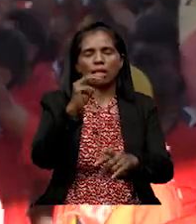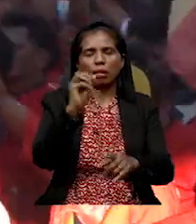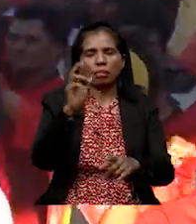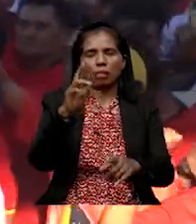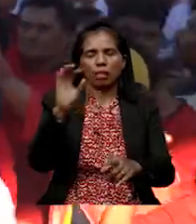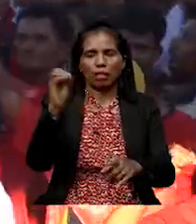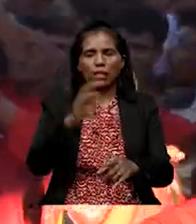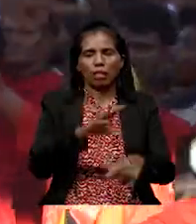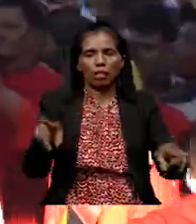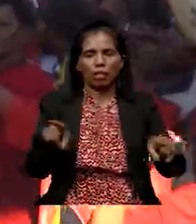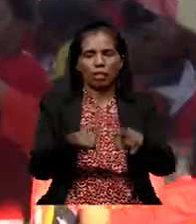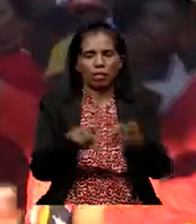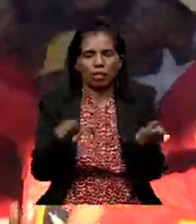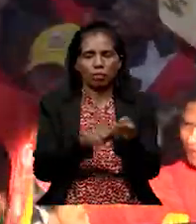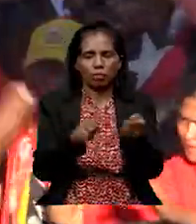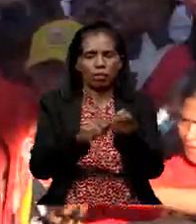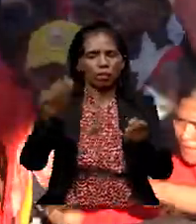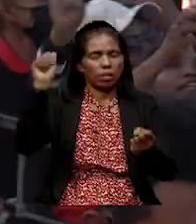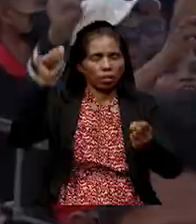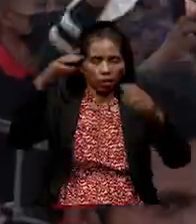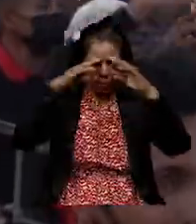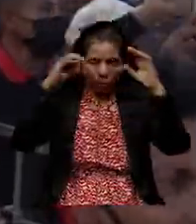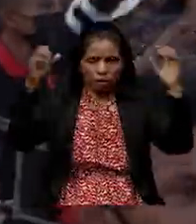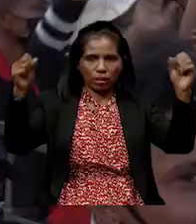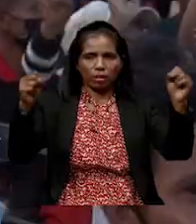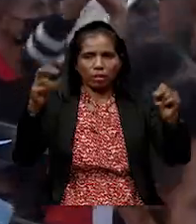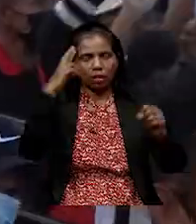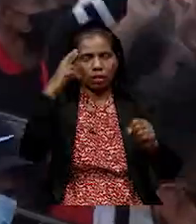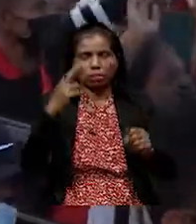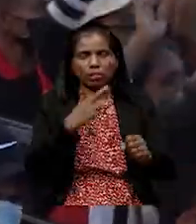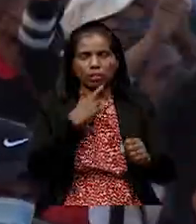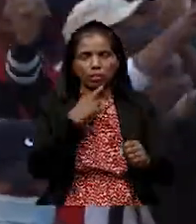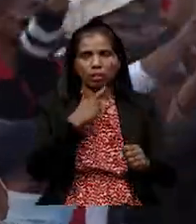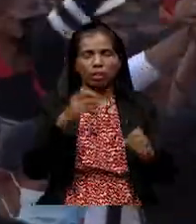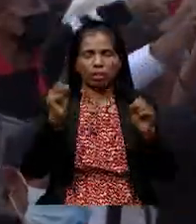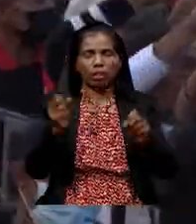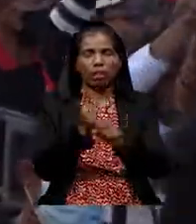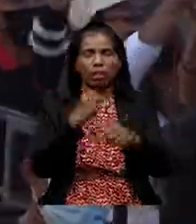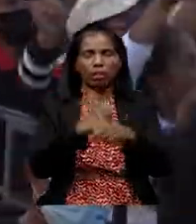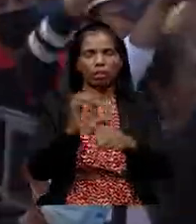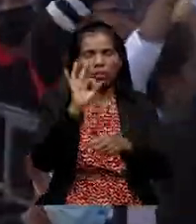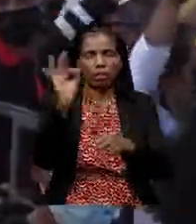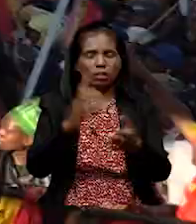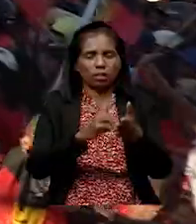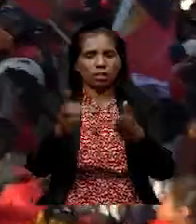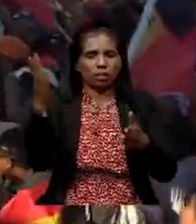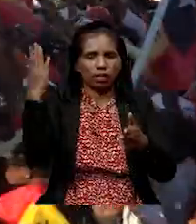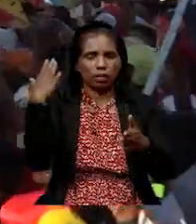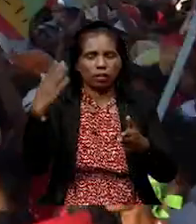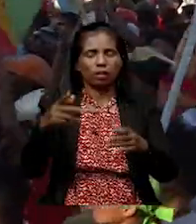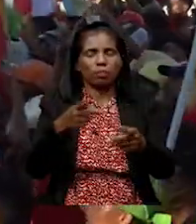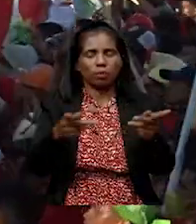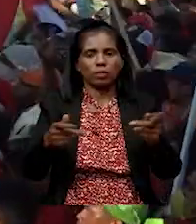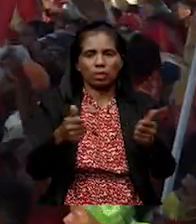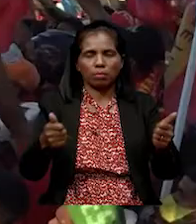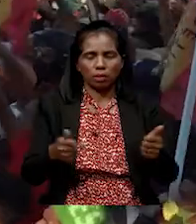Susar nudar mos apoyante kandidatu Presiden Republika José Ramos-Horta durante mini kampanya sesta semana kotu ia posto